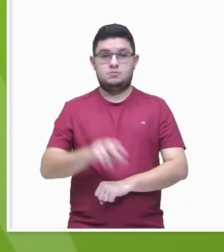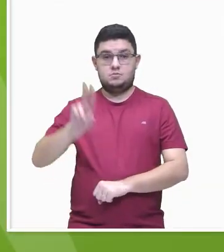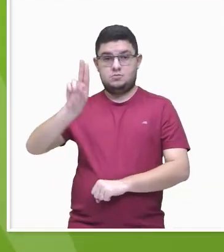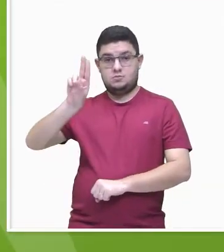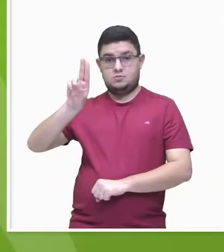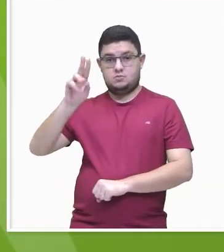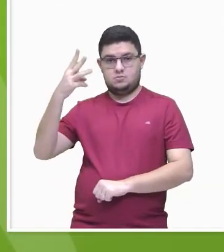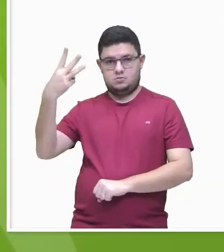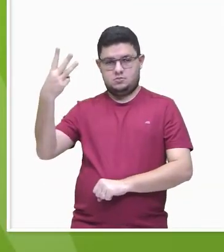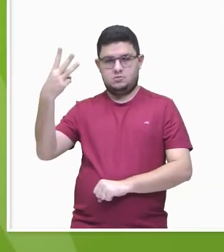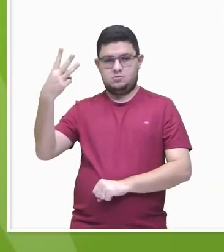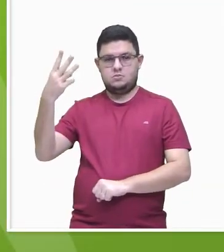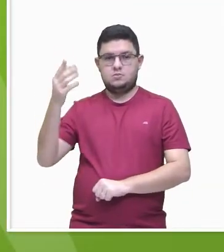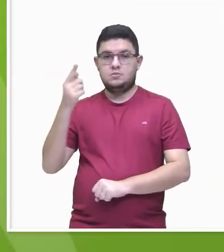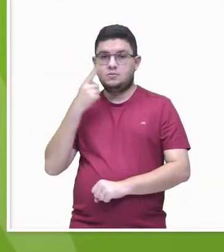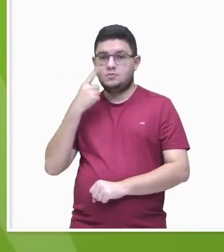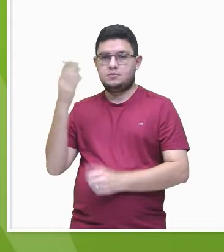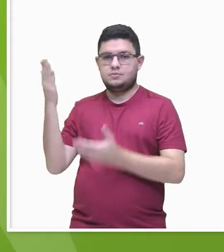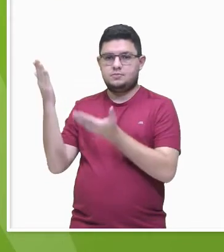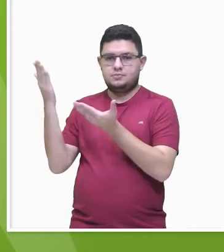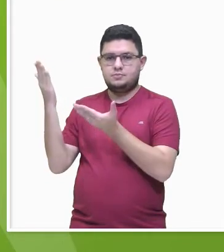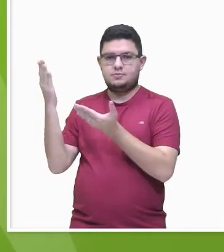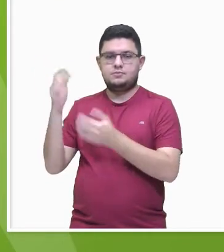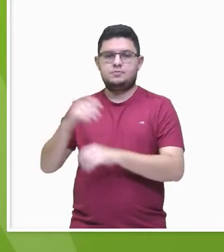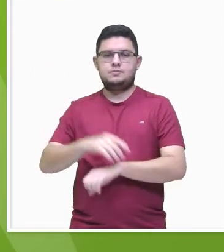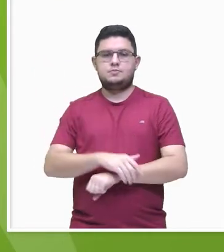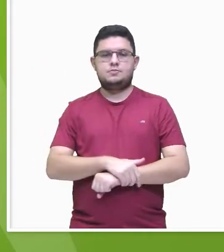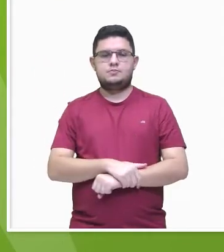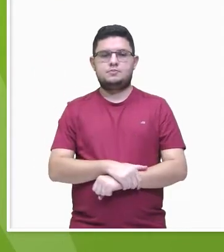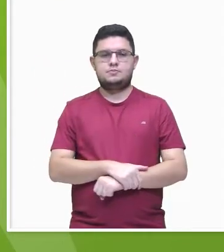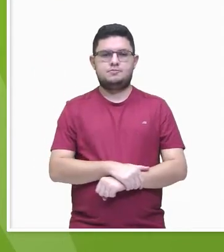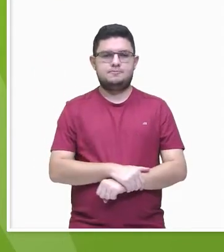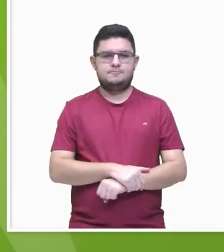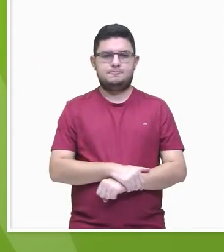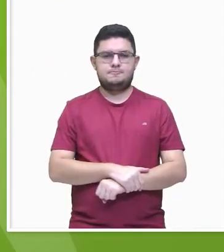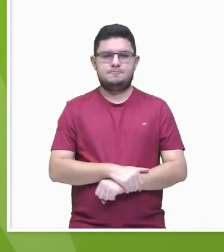Unidade 3, os seres vivos.